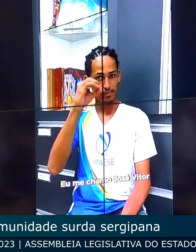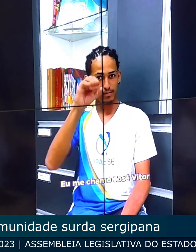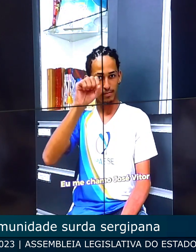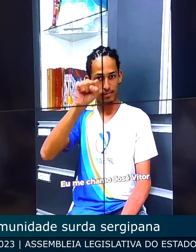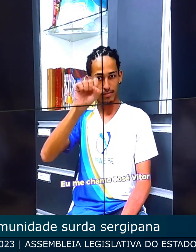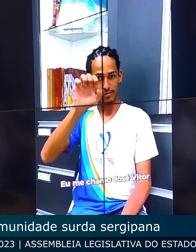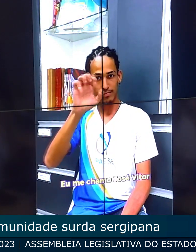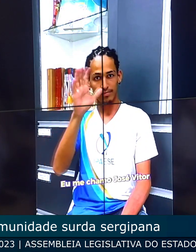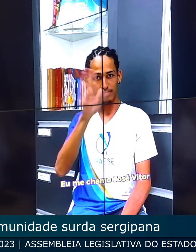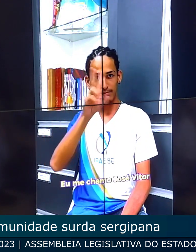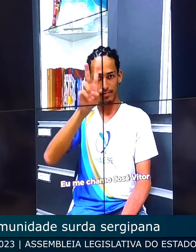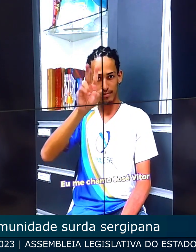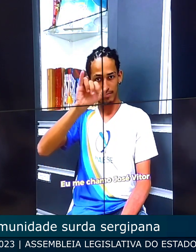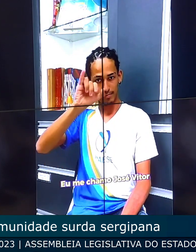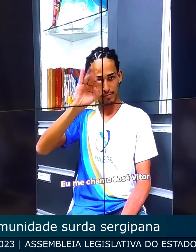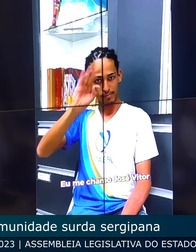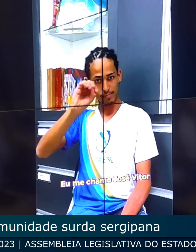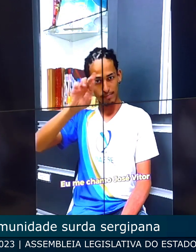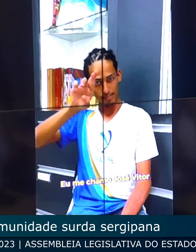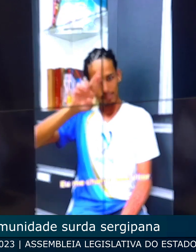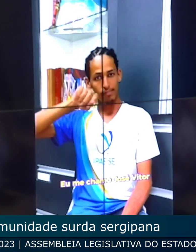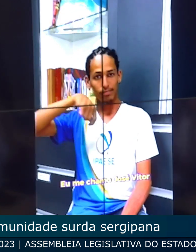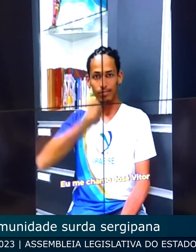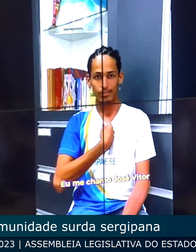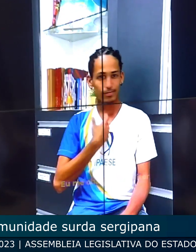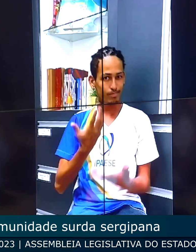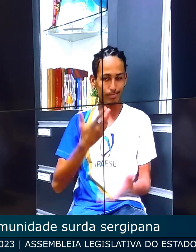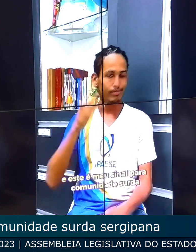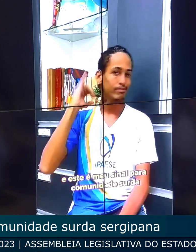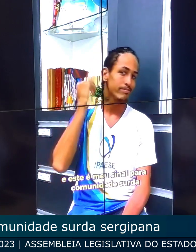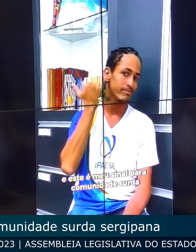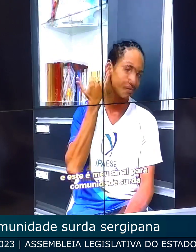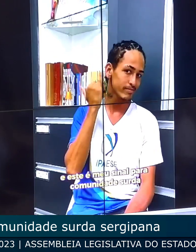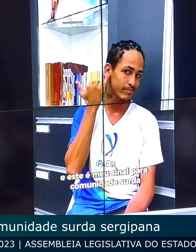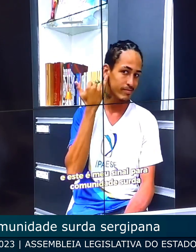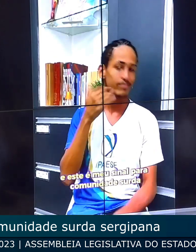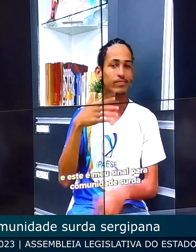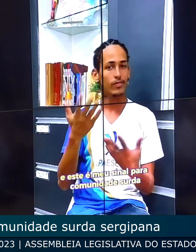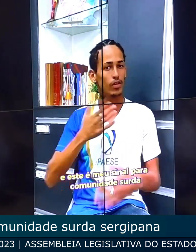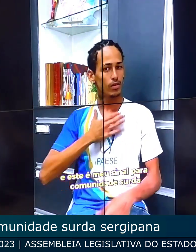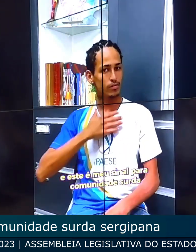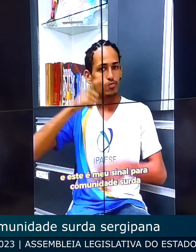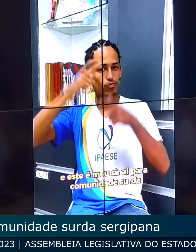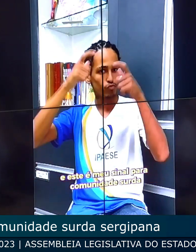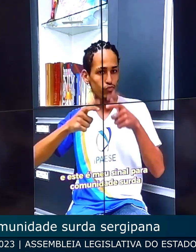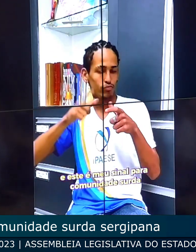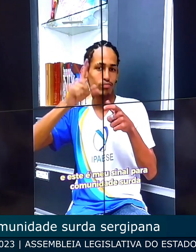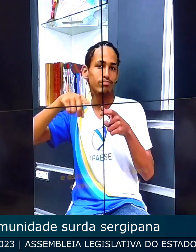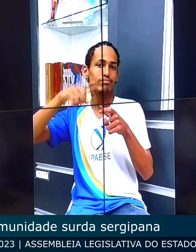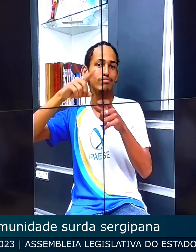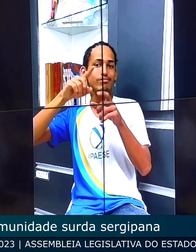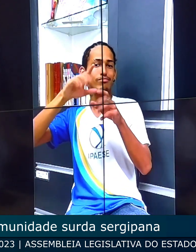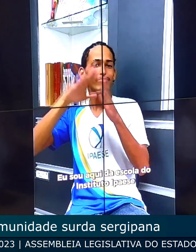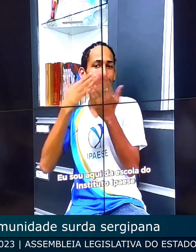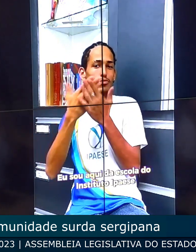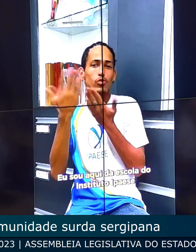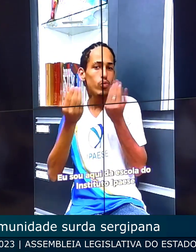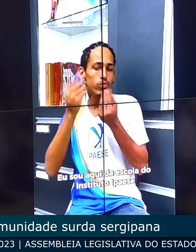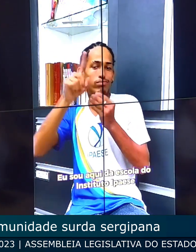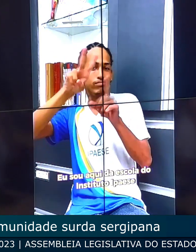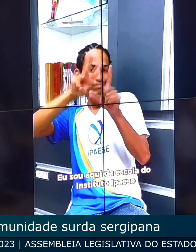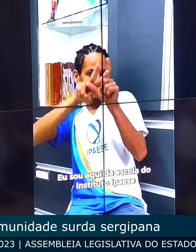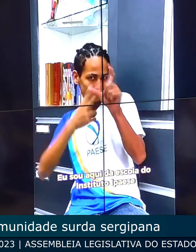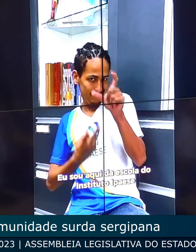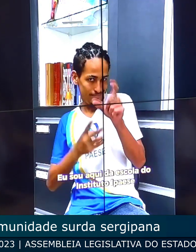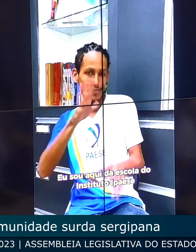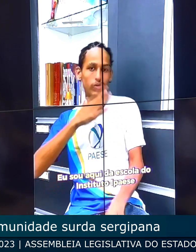Eu me chamo José Vitor e este é meu sinal para a comunidade sul. Eu sou